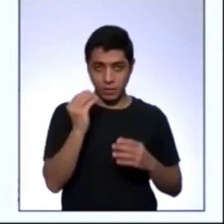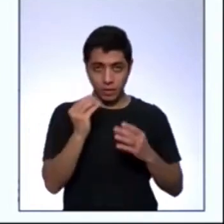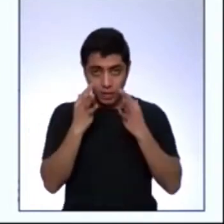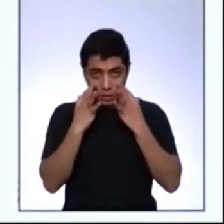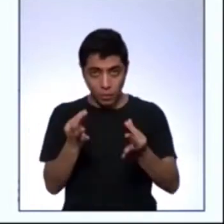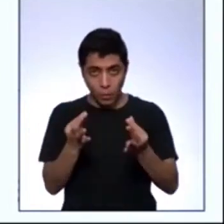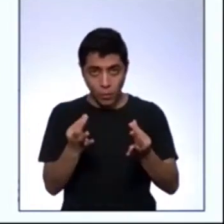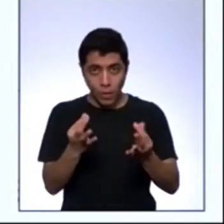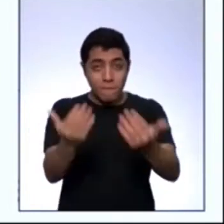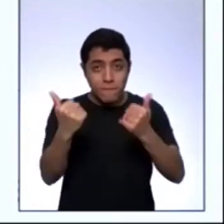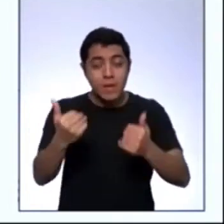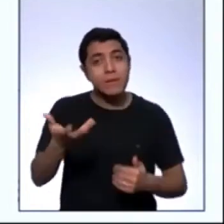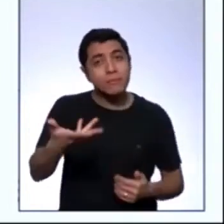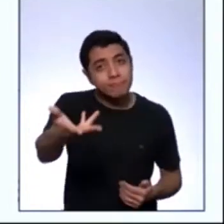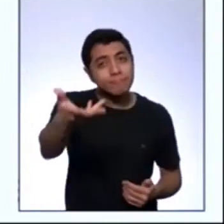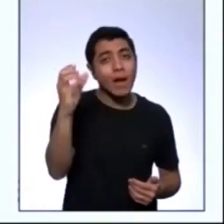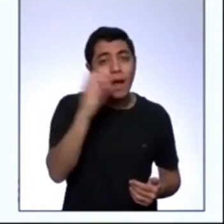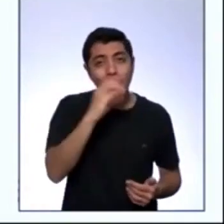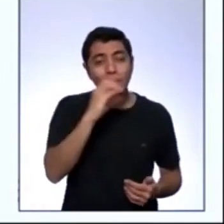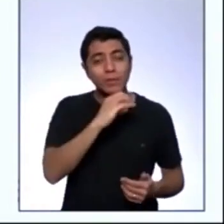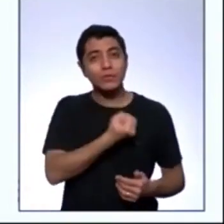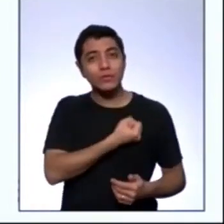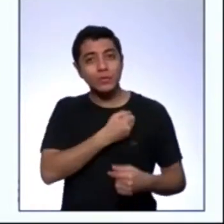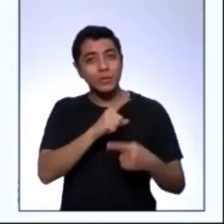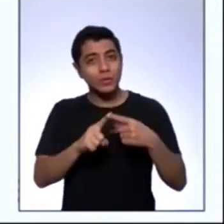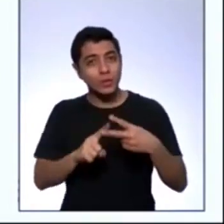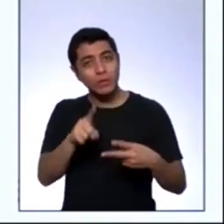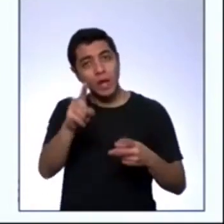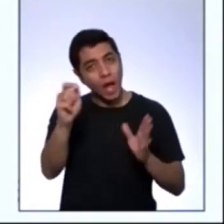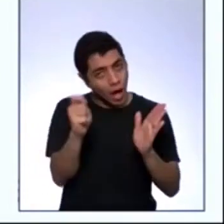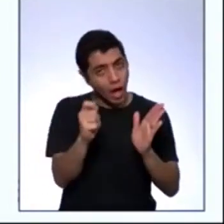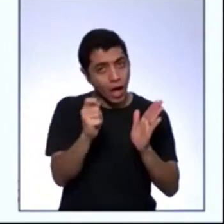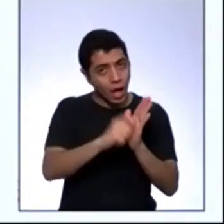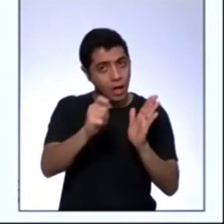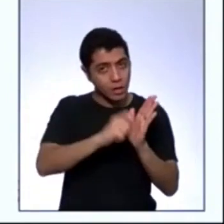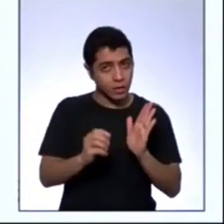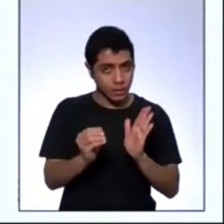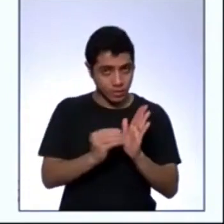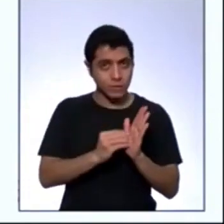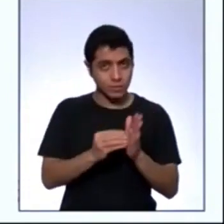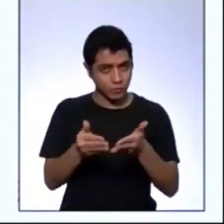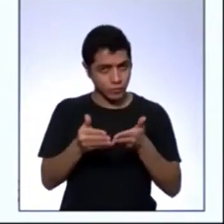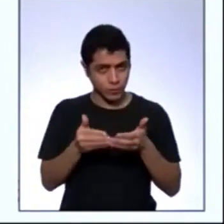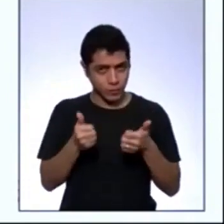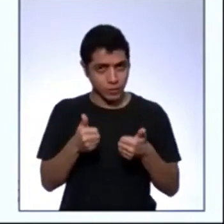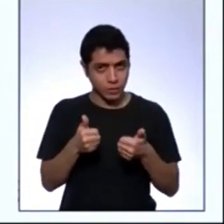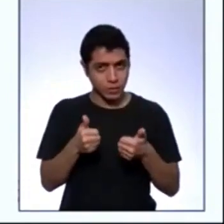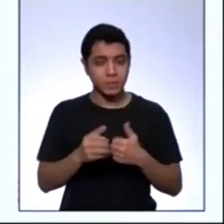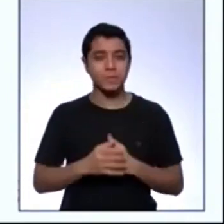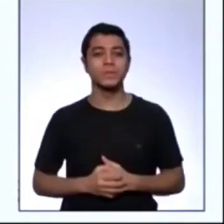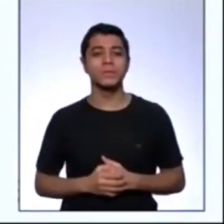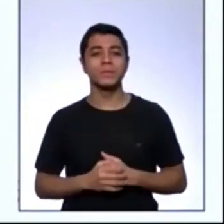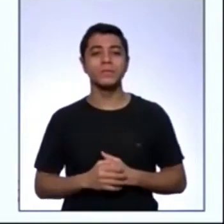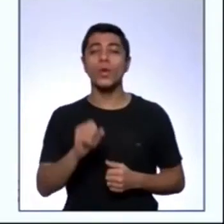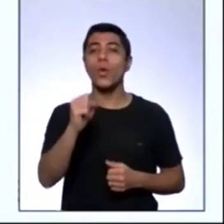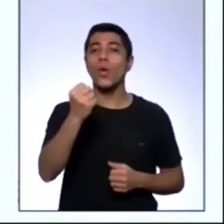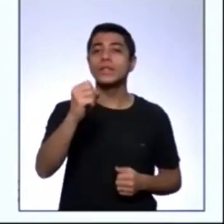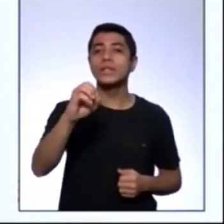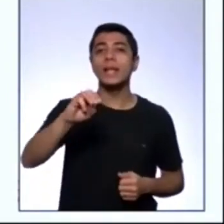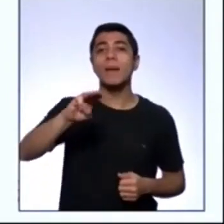Celebra a nota esses dois números fazendo favor a 80 milhões para